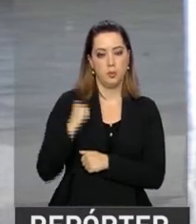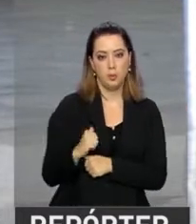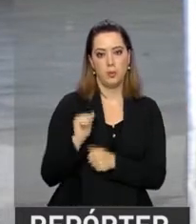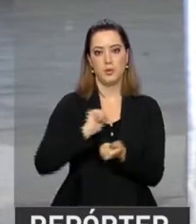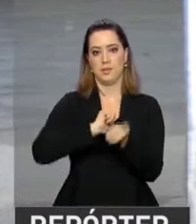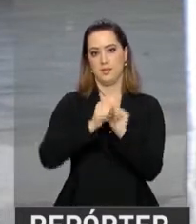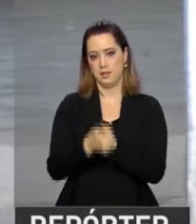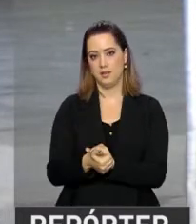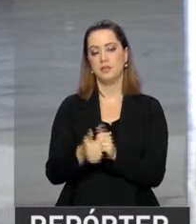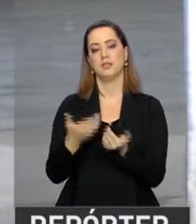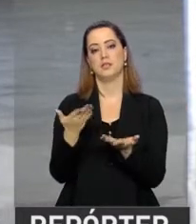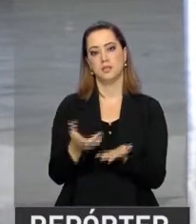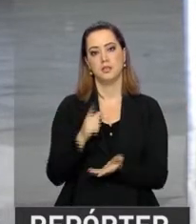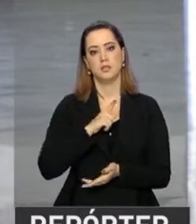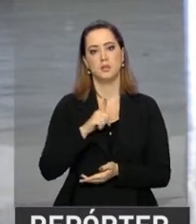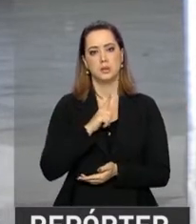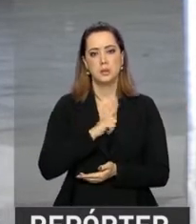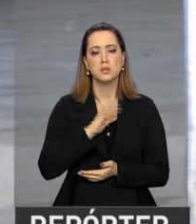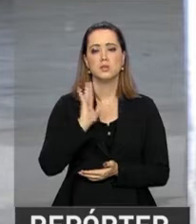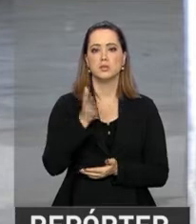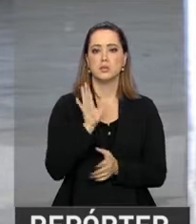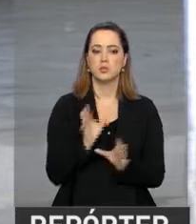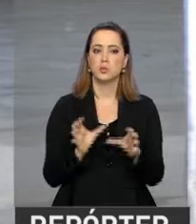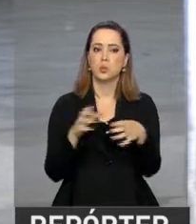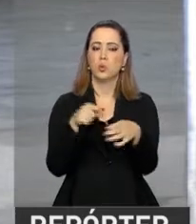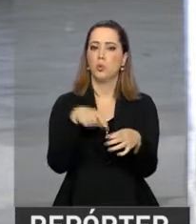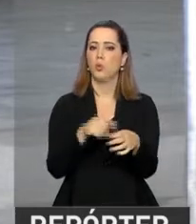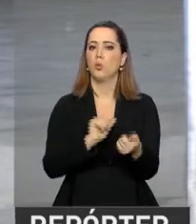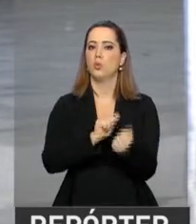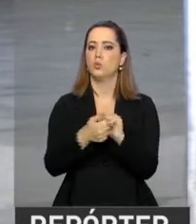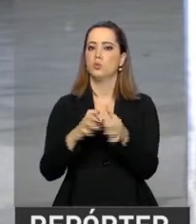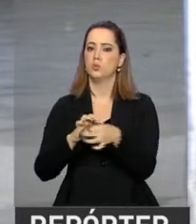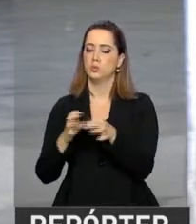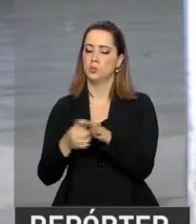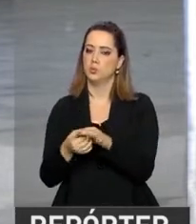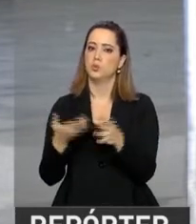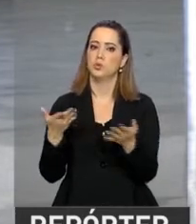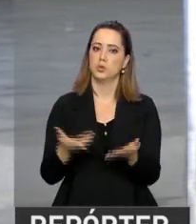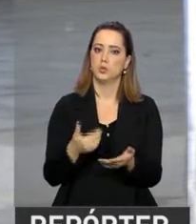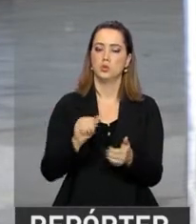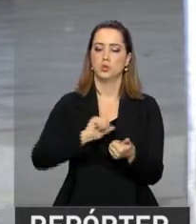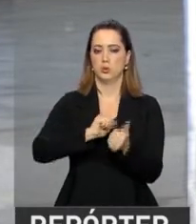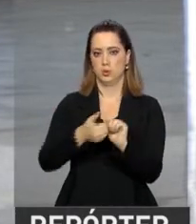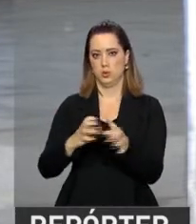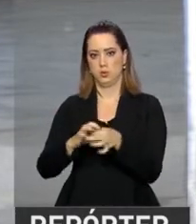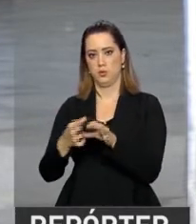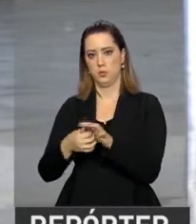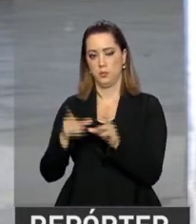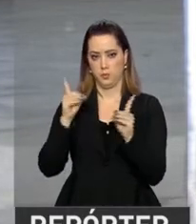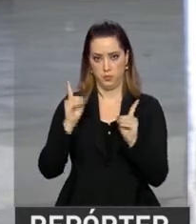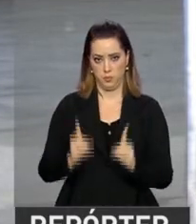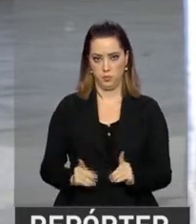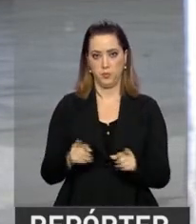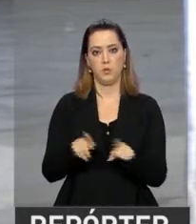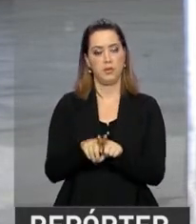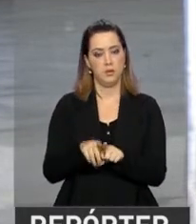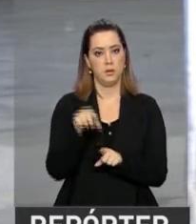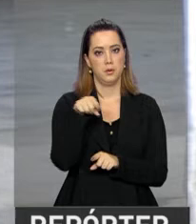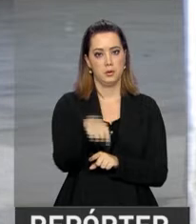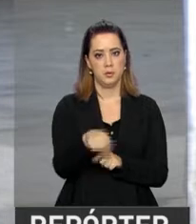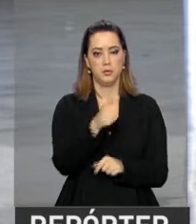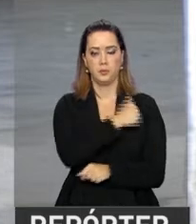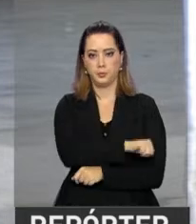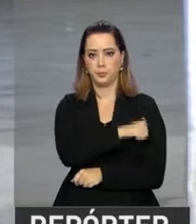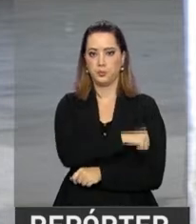programa, de modalidades que fazem parte do programa dos Jogos Olímpicos e Paralímpicos do Rio de Janeiro. A